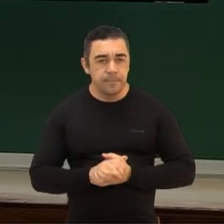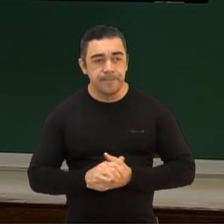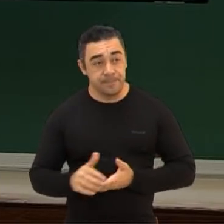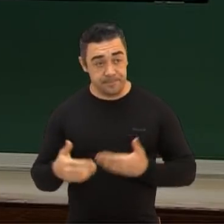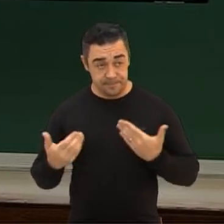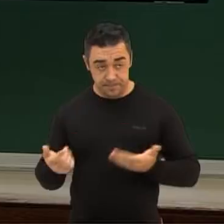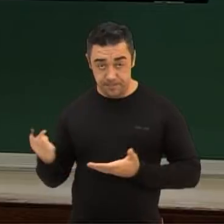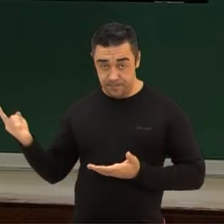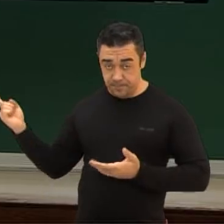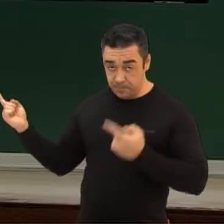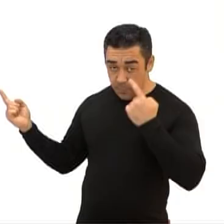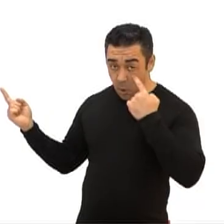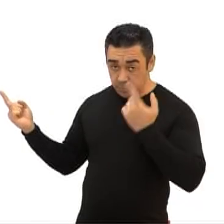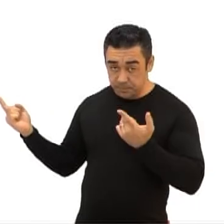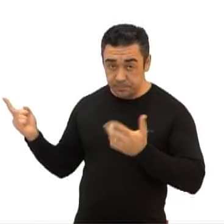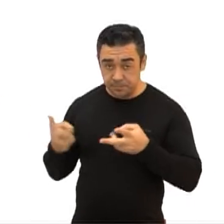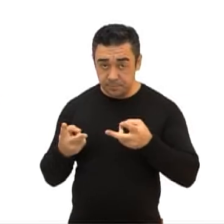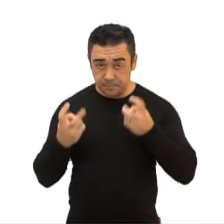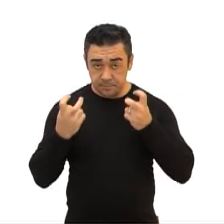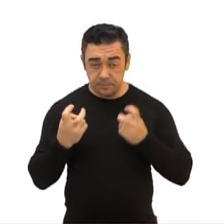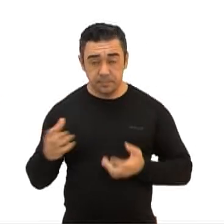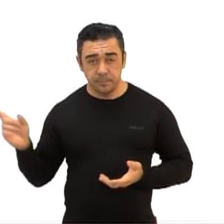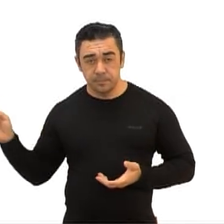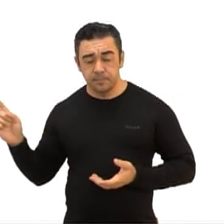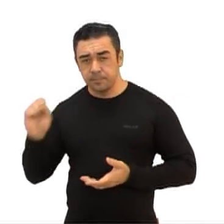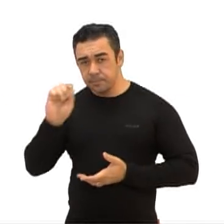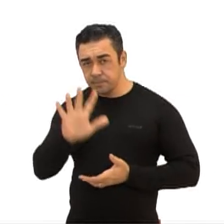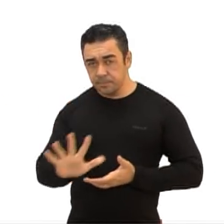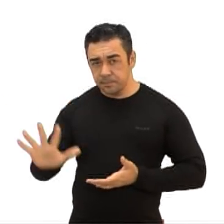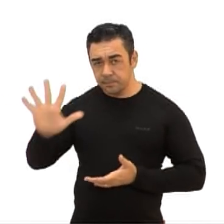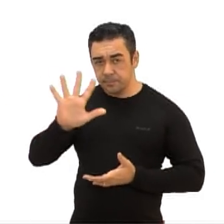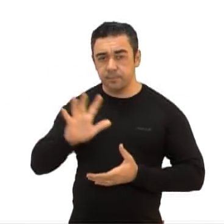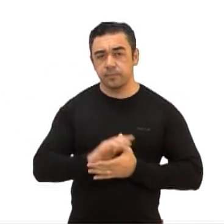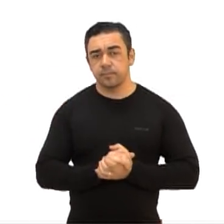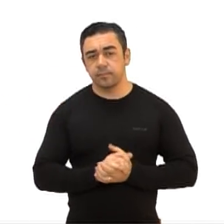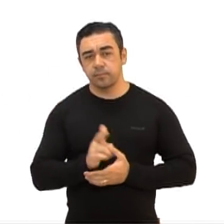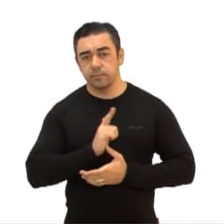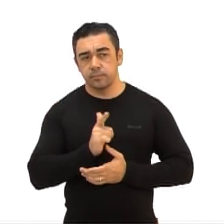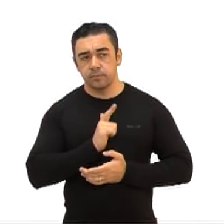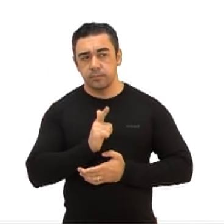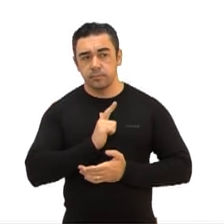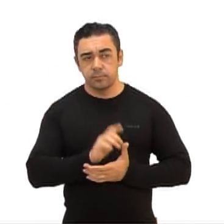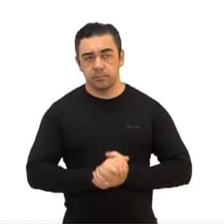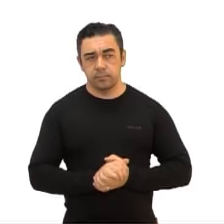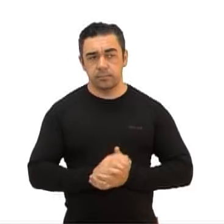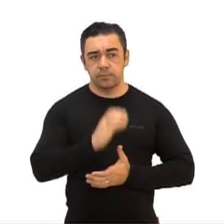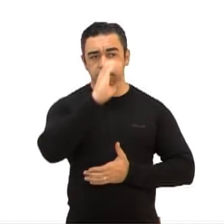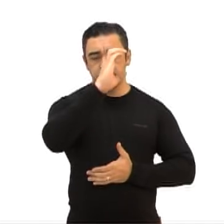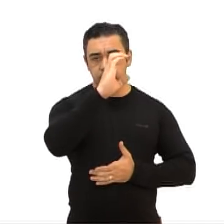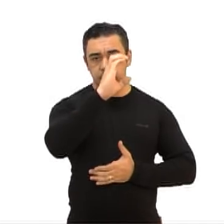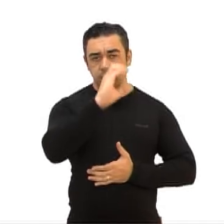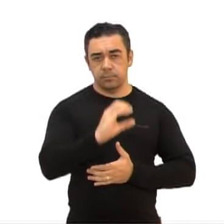Então, vamos observar essa figura aqui. Nós temos o ângulo